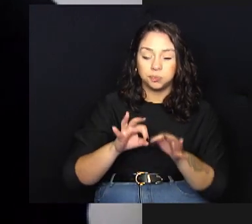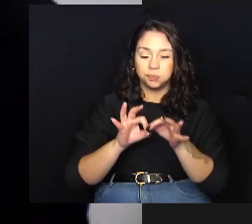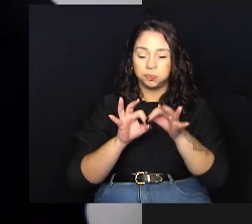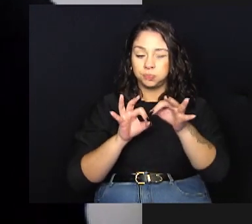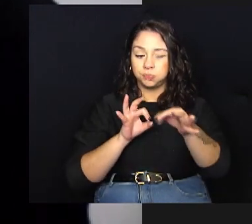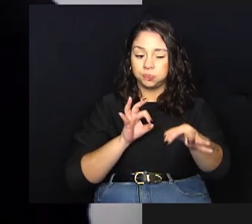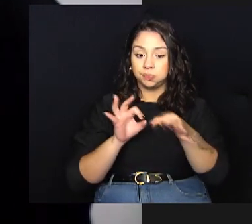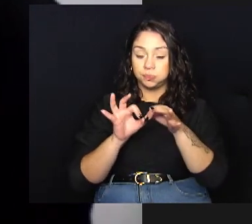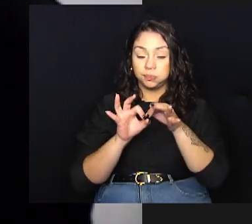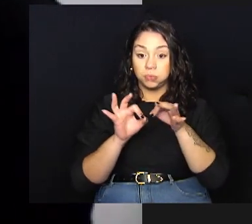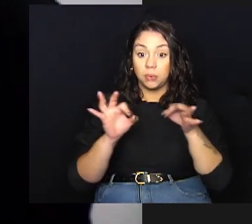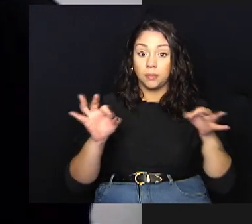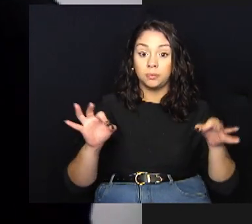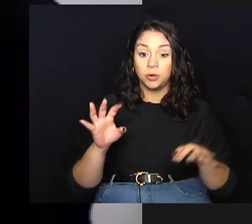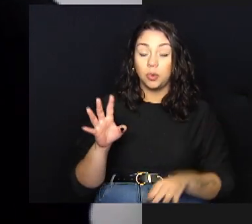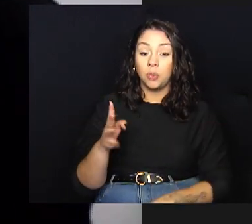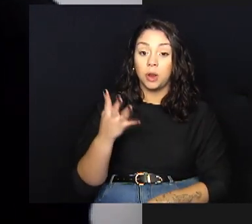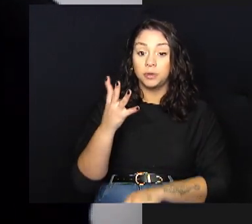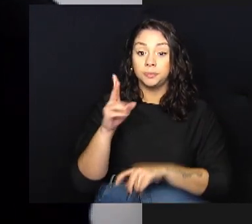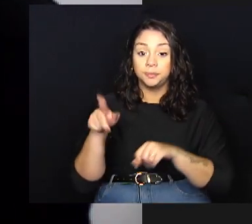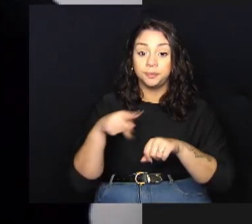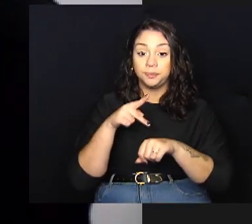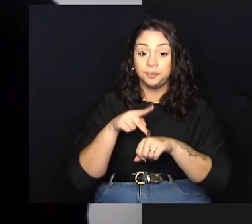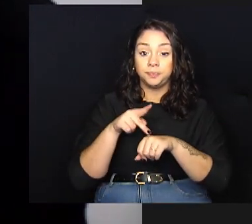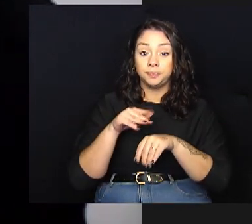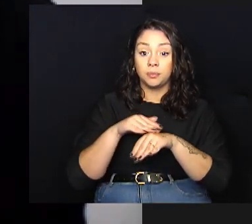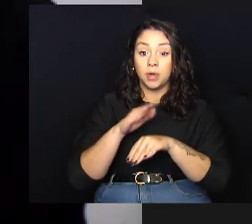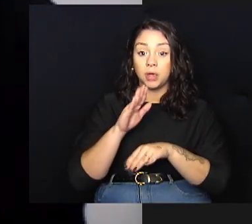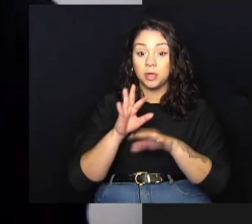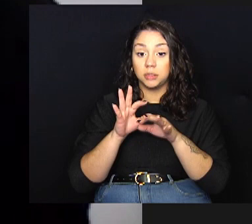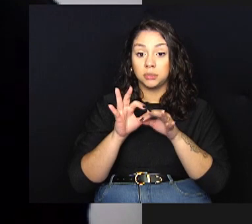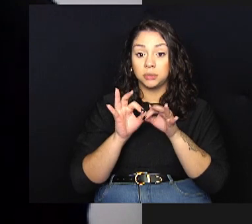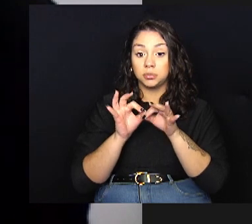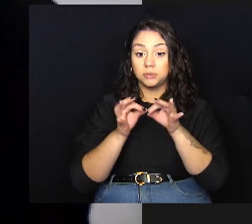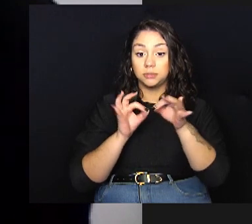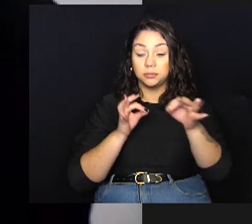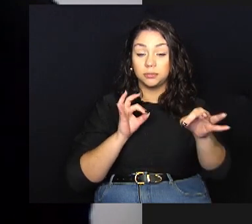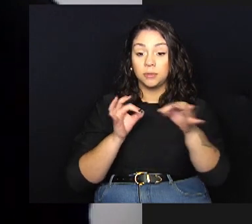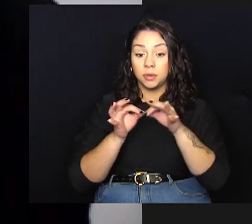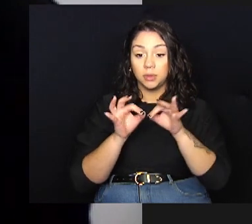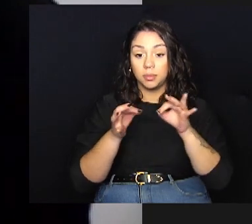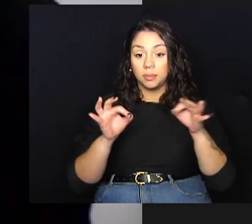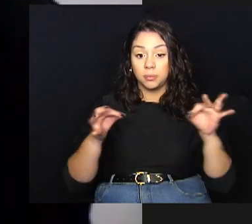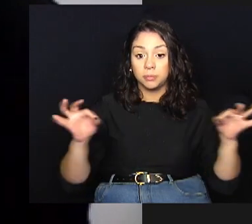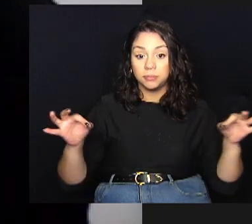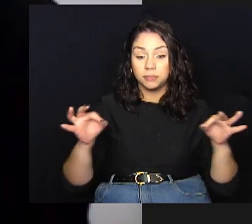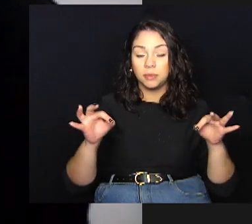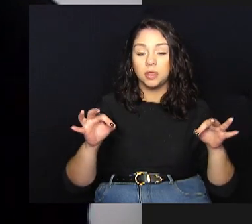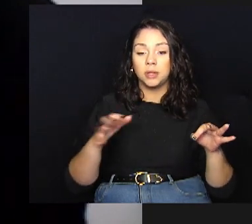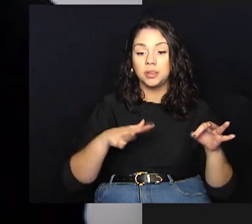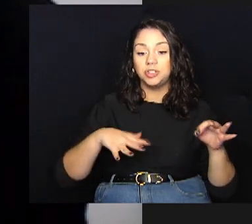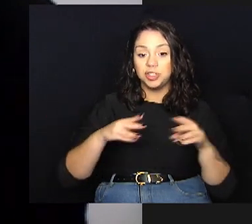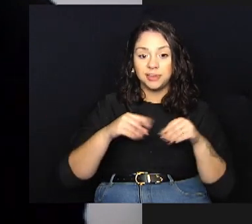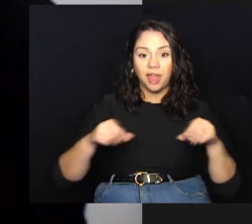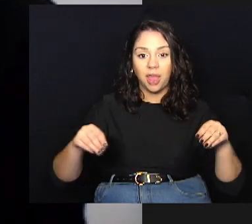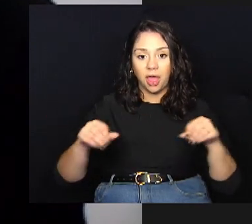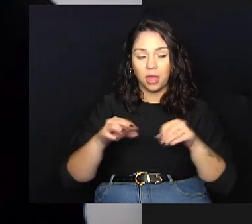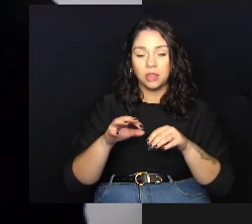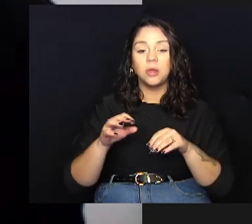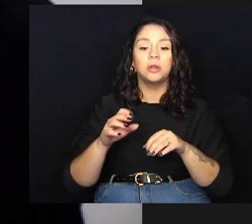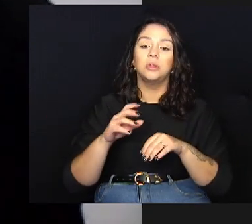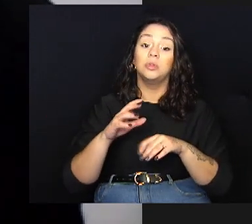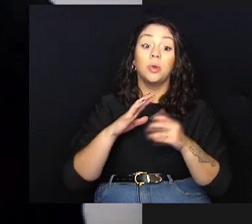é o quarto país mais maior em termos de extensão territorial no mundo